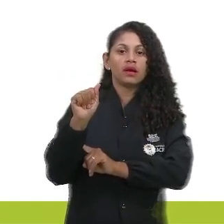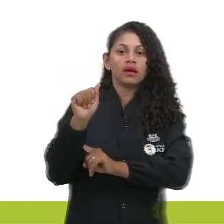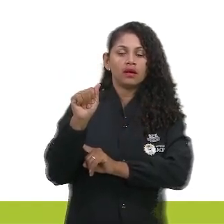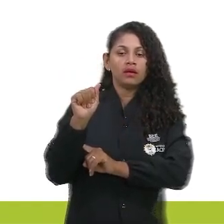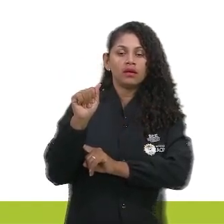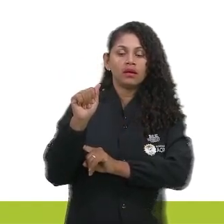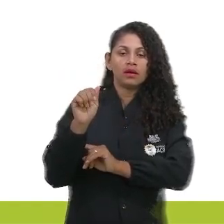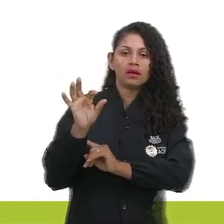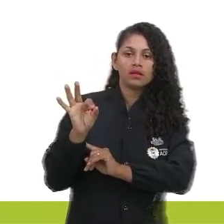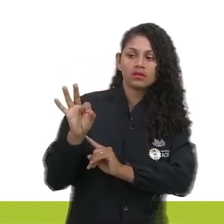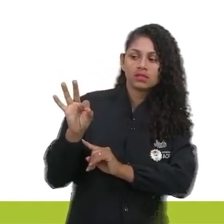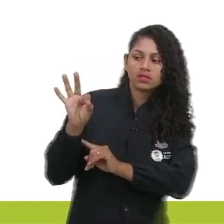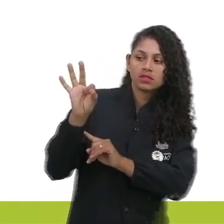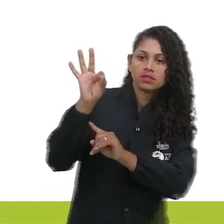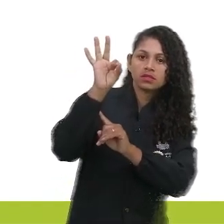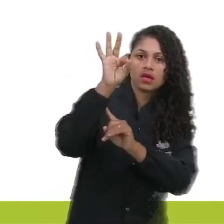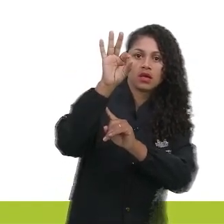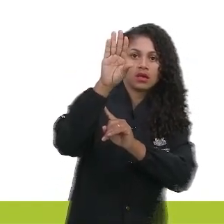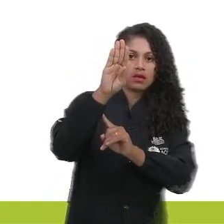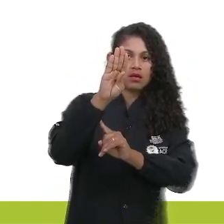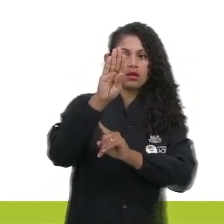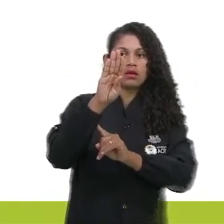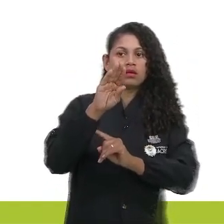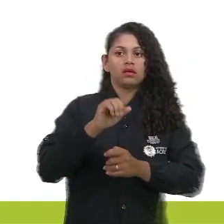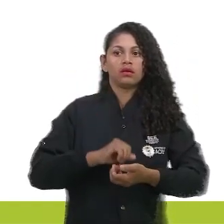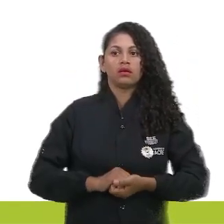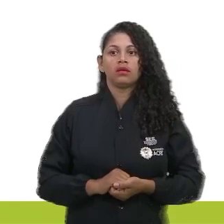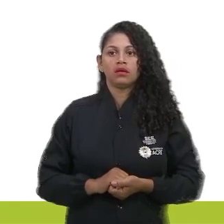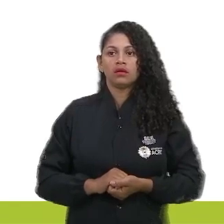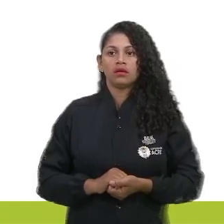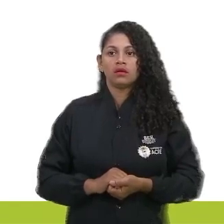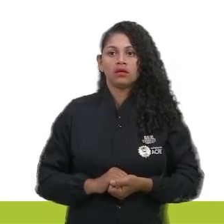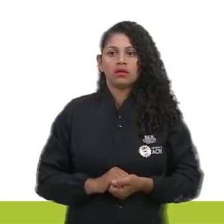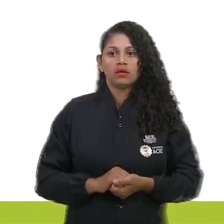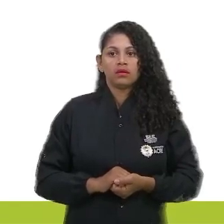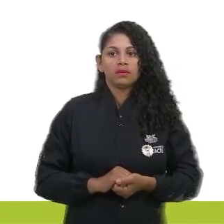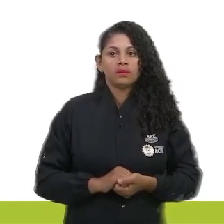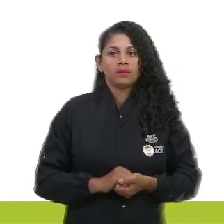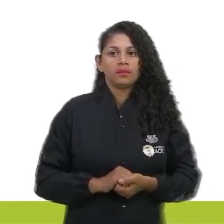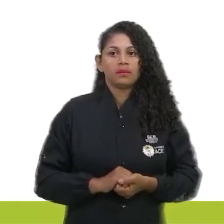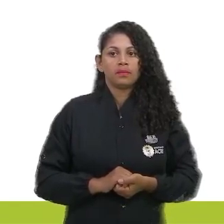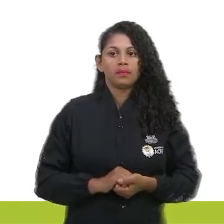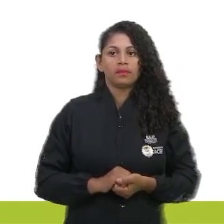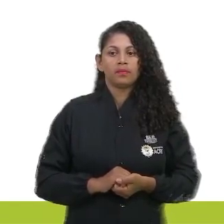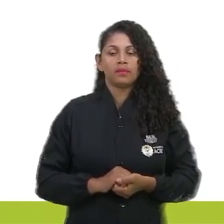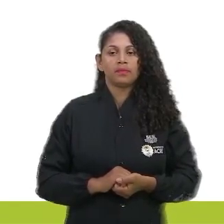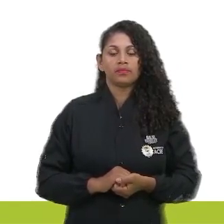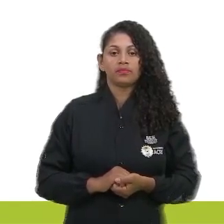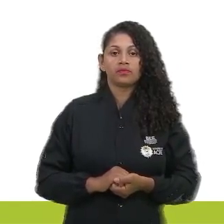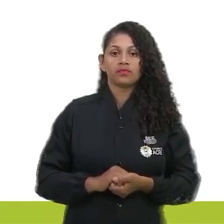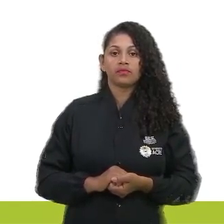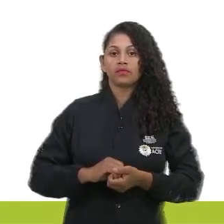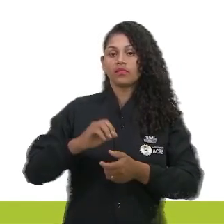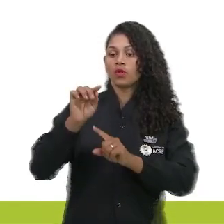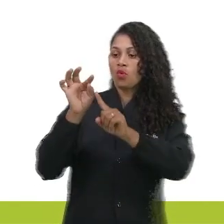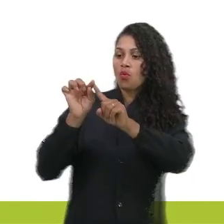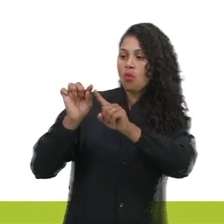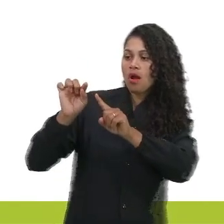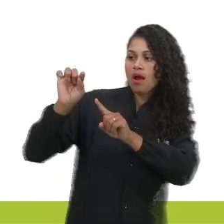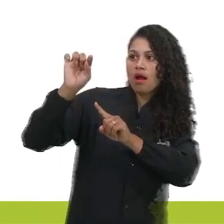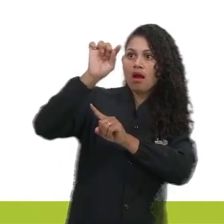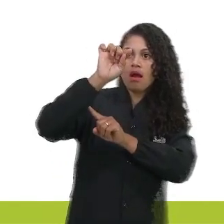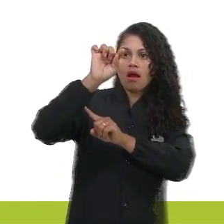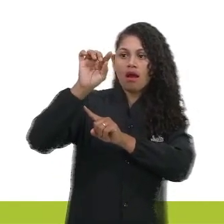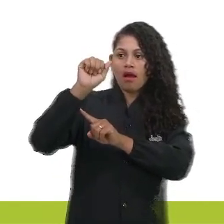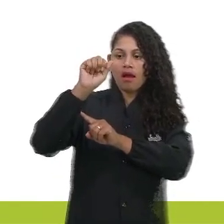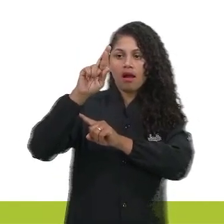eu relaciono ao raio um certo arco na circunferência. Esse arco, eu vou dizer que ele tem